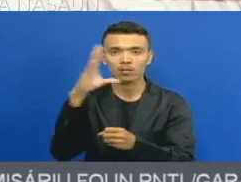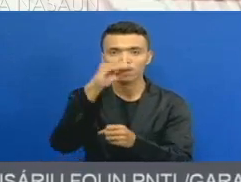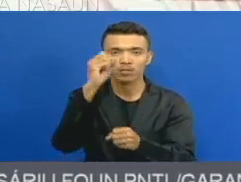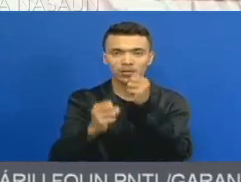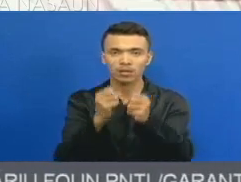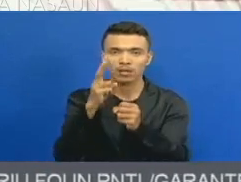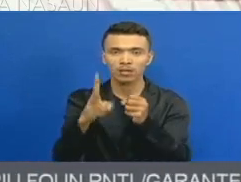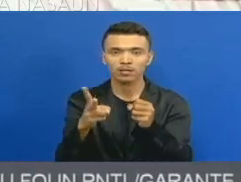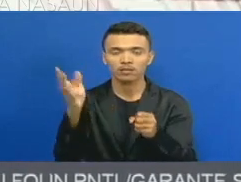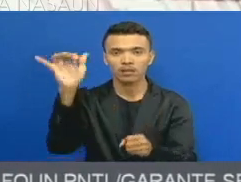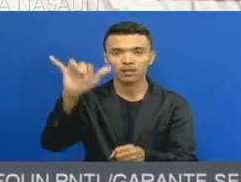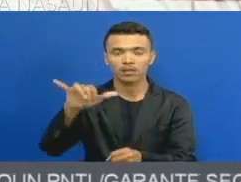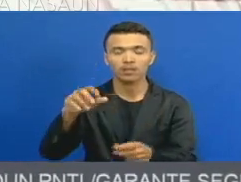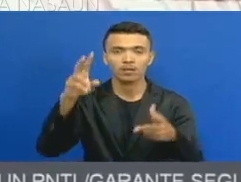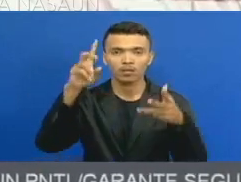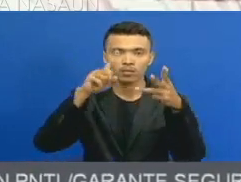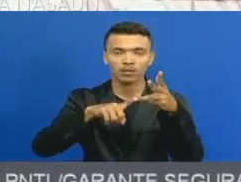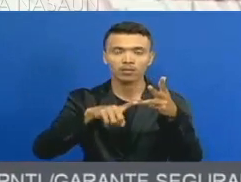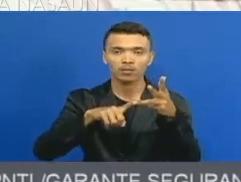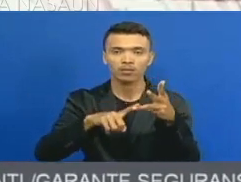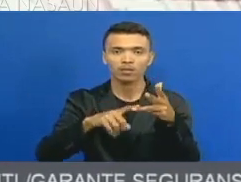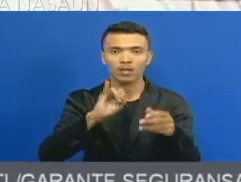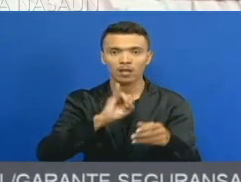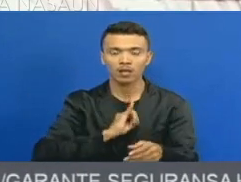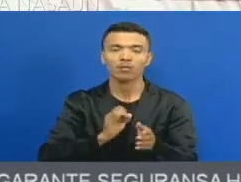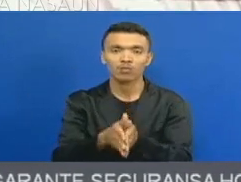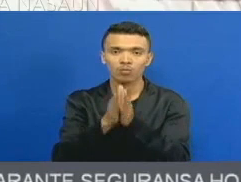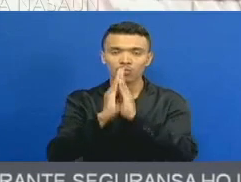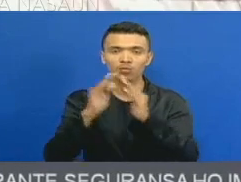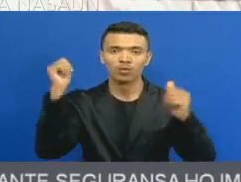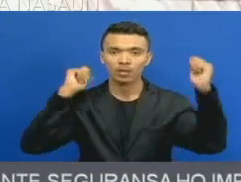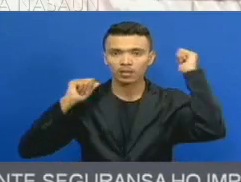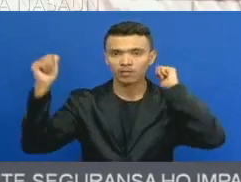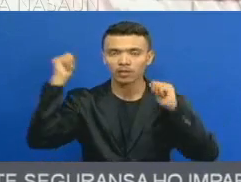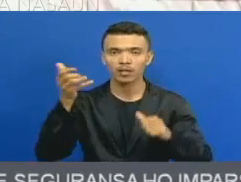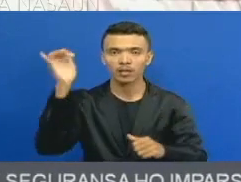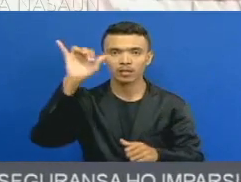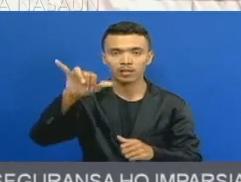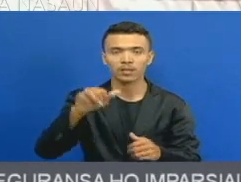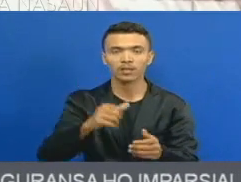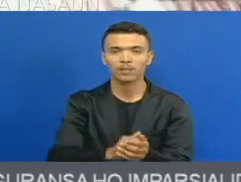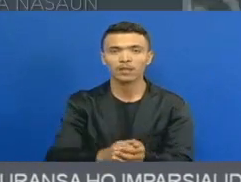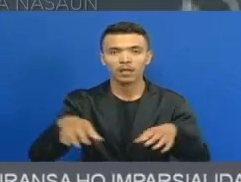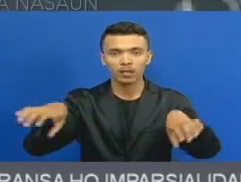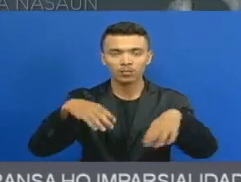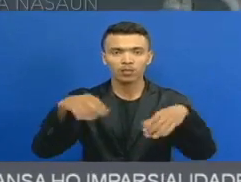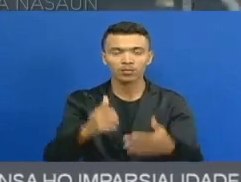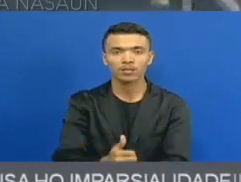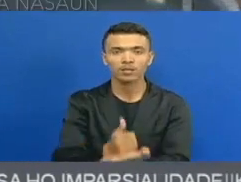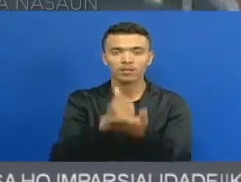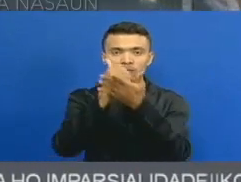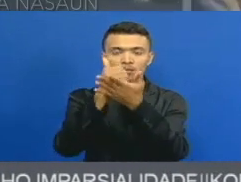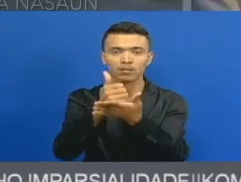sira. 4. Au se exige pa atividade sira neve atu melhora atendimento baia